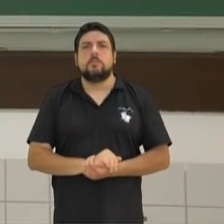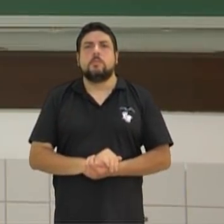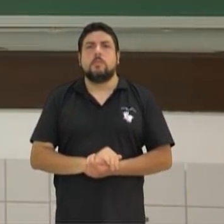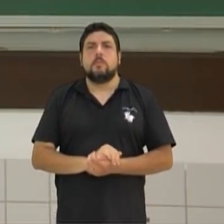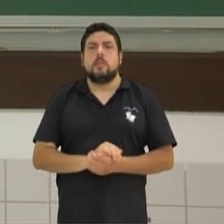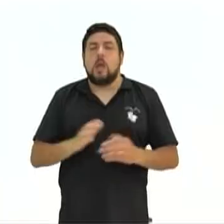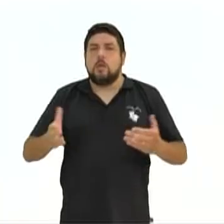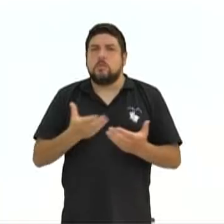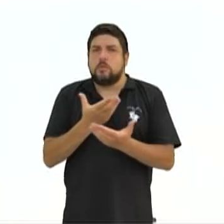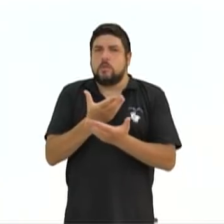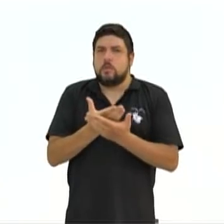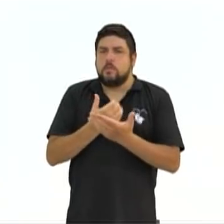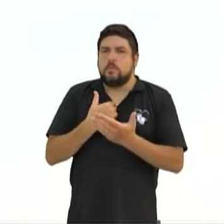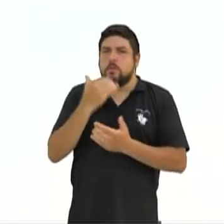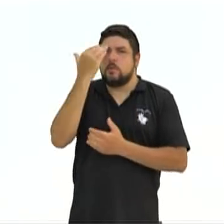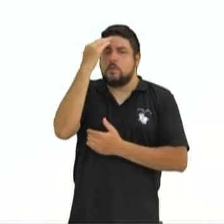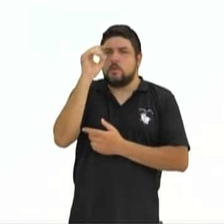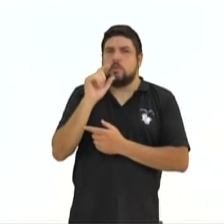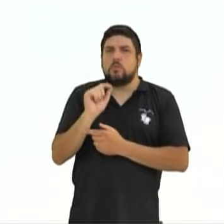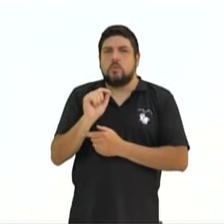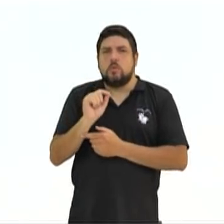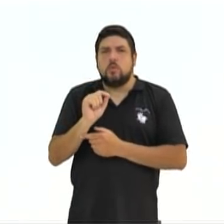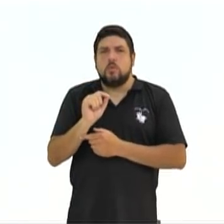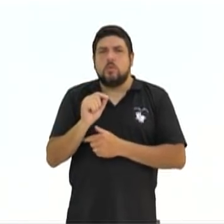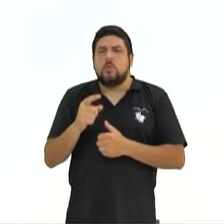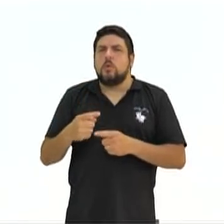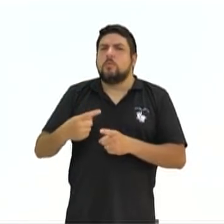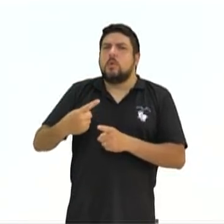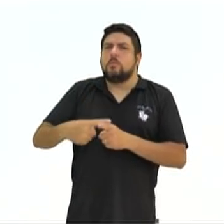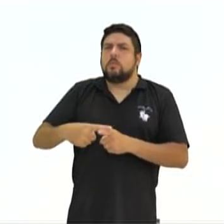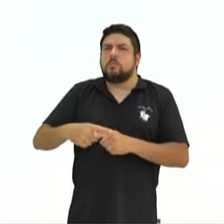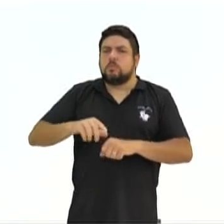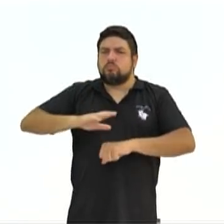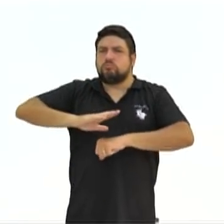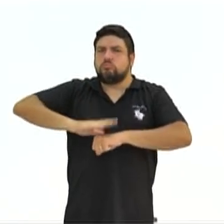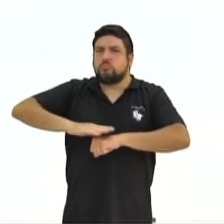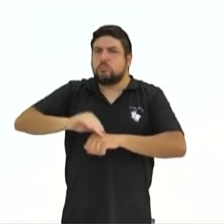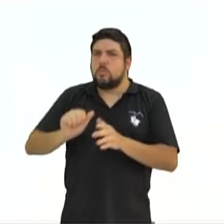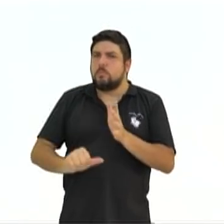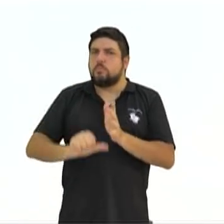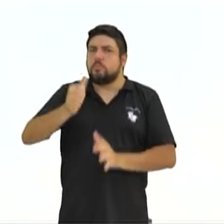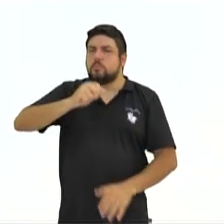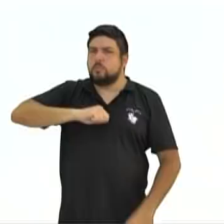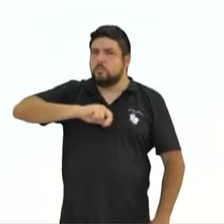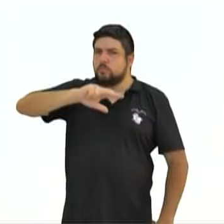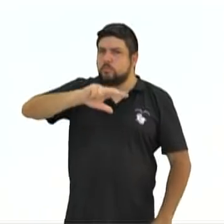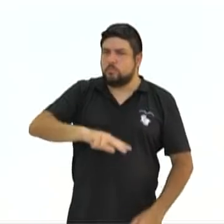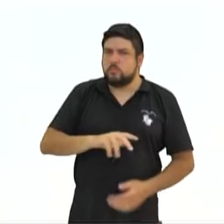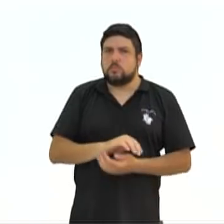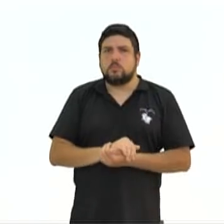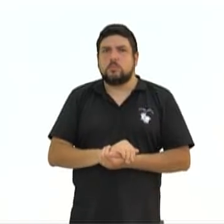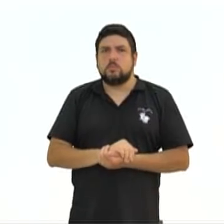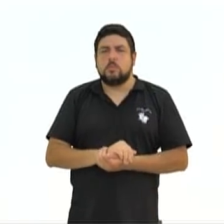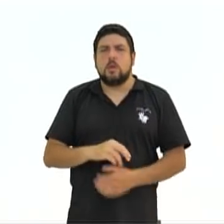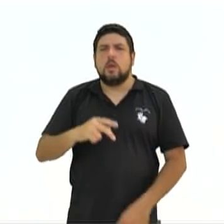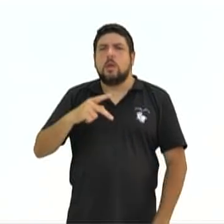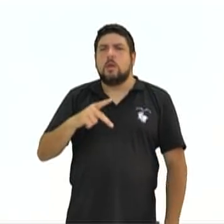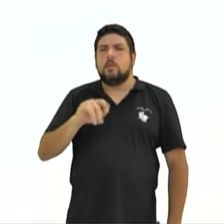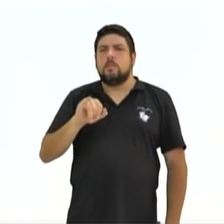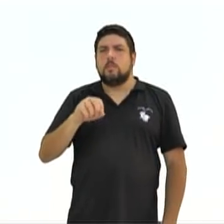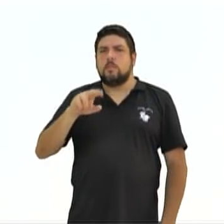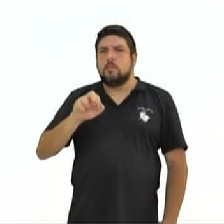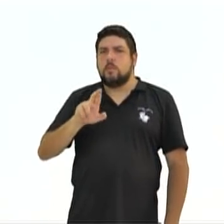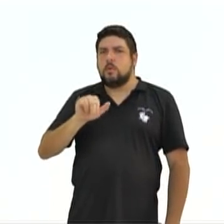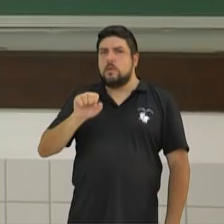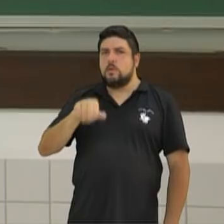aula de hoje? Entender os motivos do pioneirismo português no processo das grandes navegações europeias. O que é pioneirismo? É o fato dela